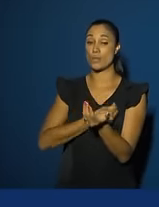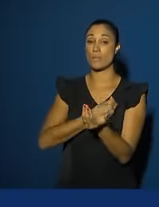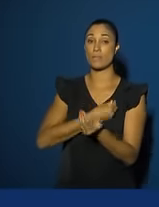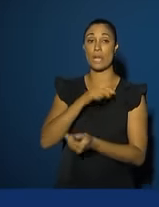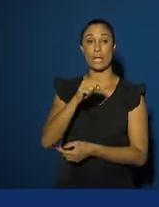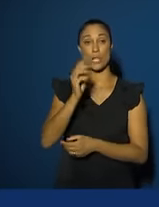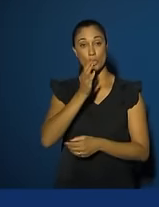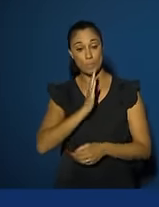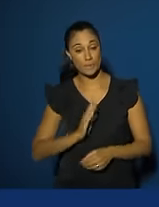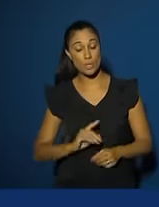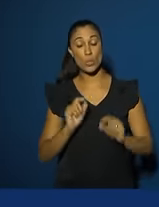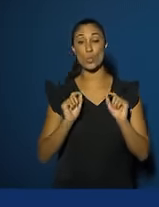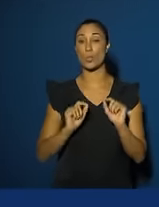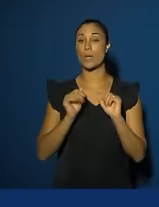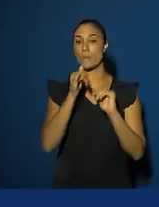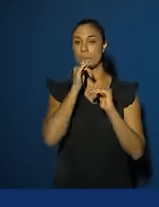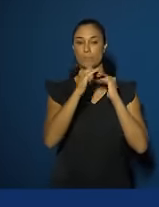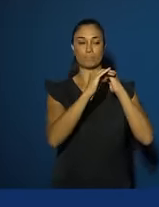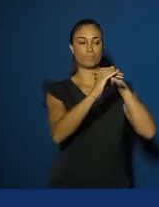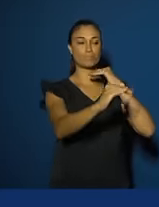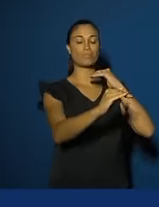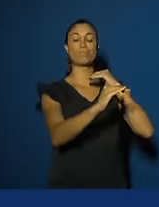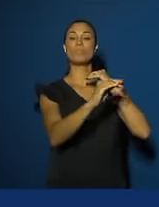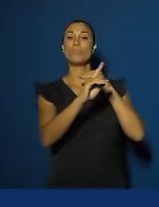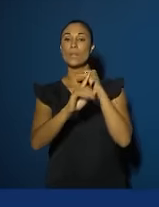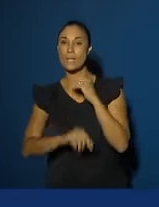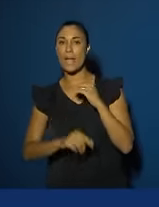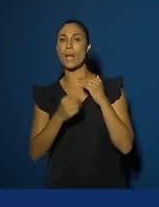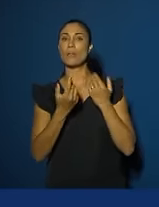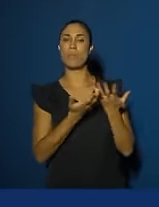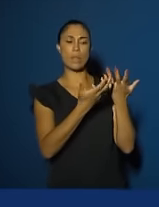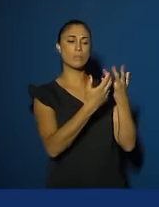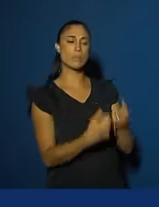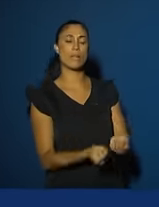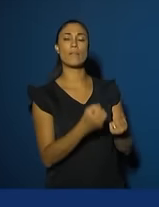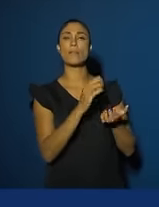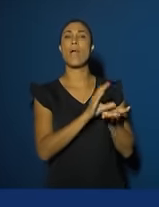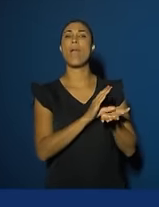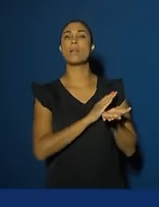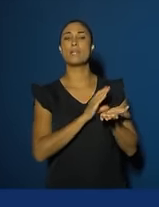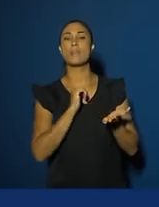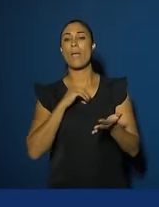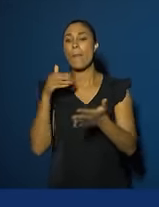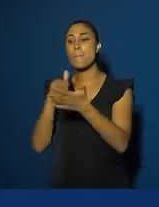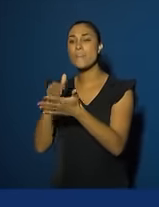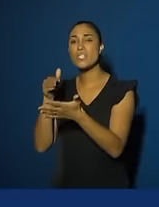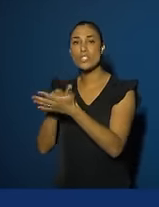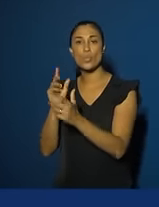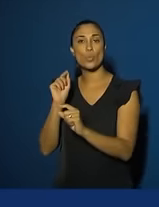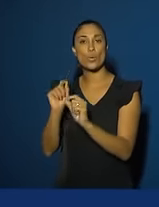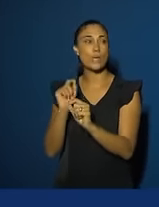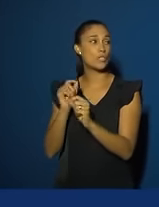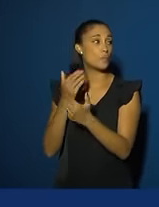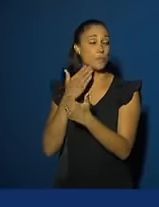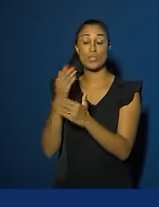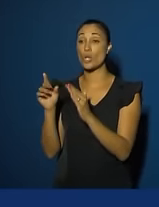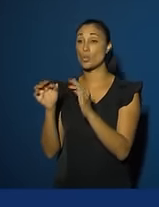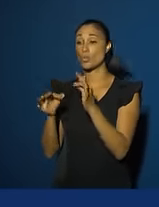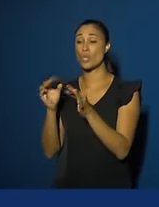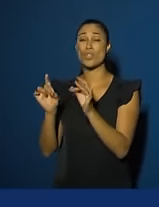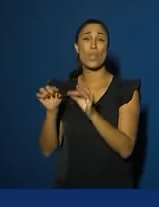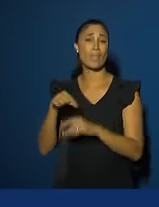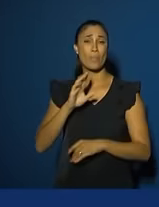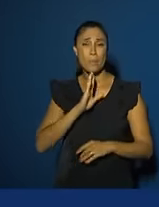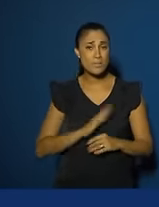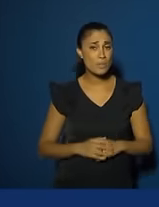Brasil um órgão paritário sem voto de qualidade a favor do da receita impedindo a união de recorrer Justiça isso só no